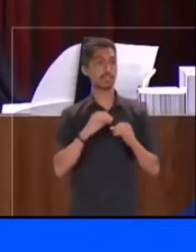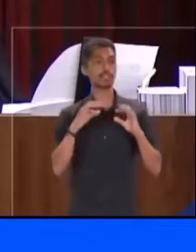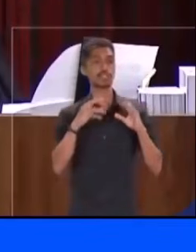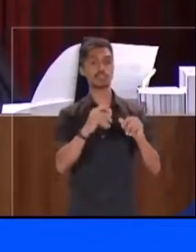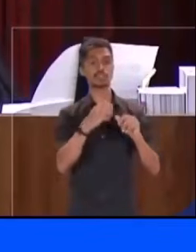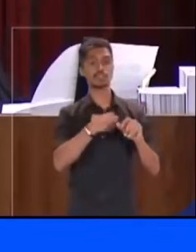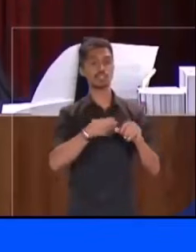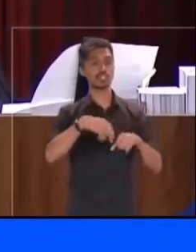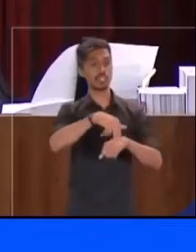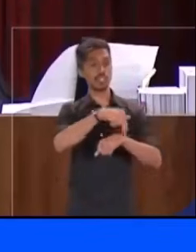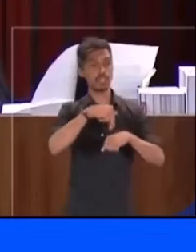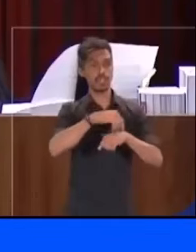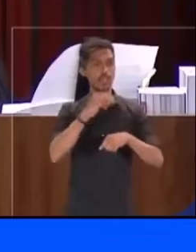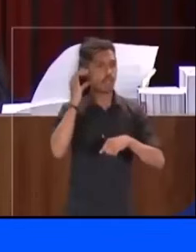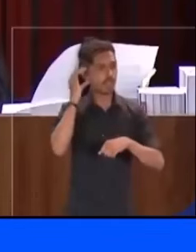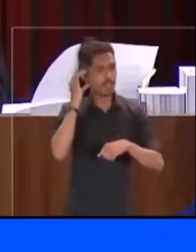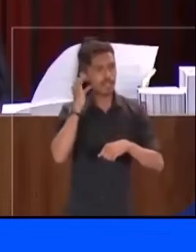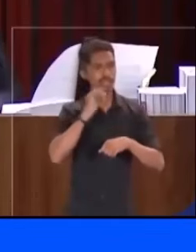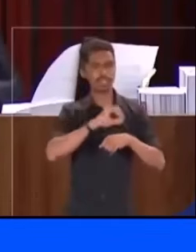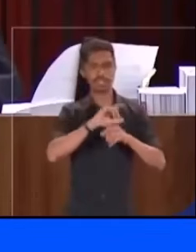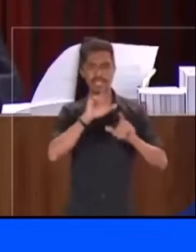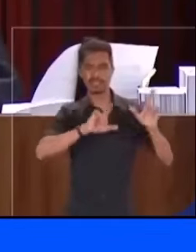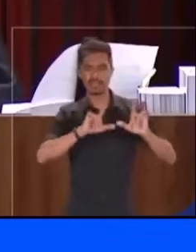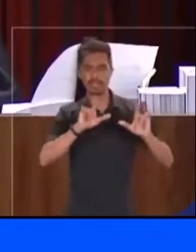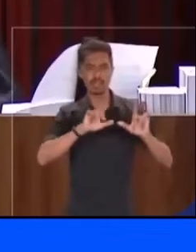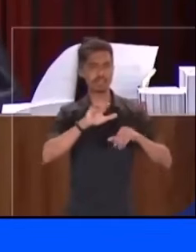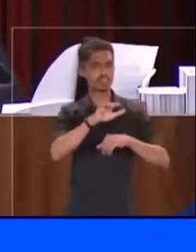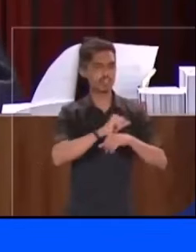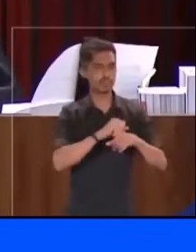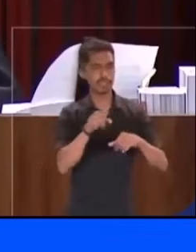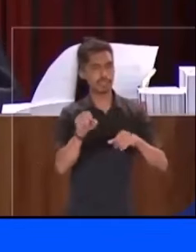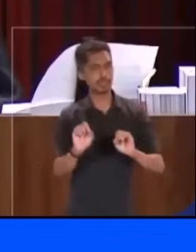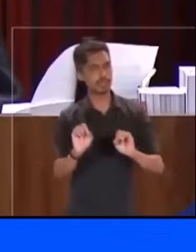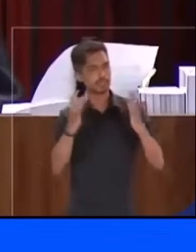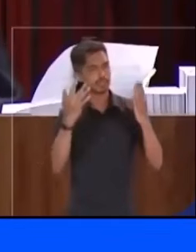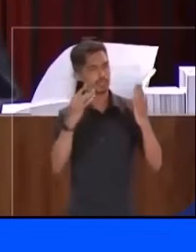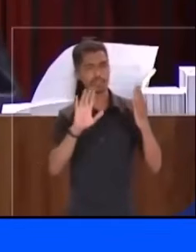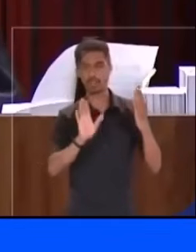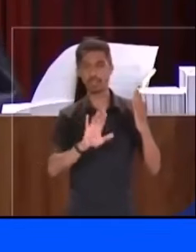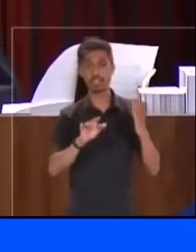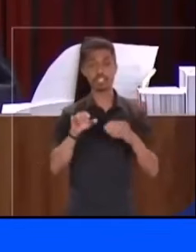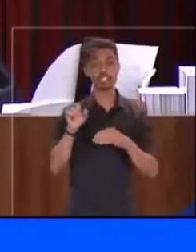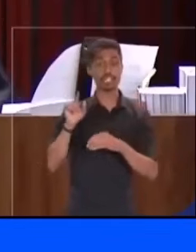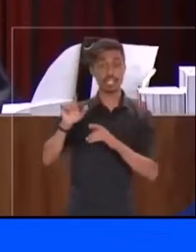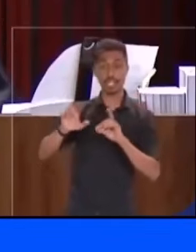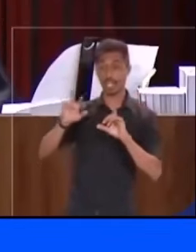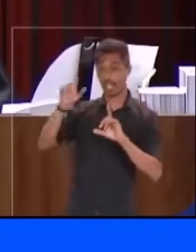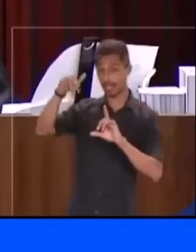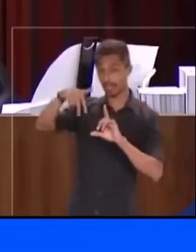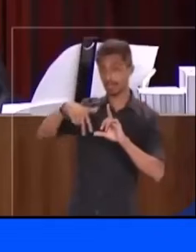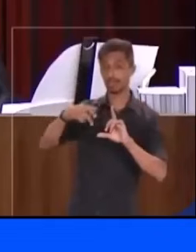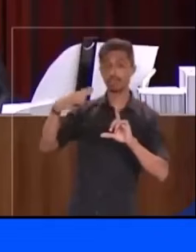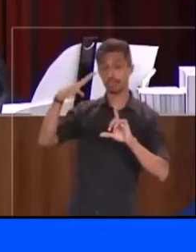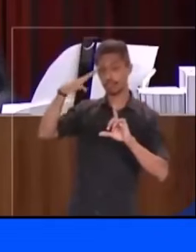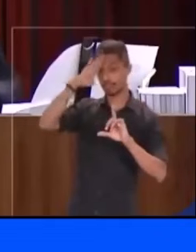cadeia nacional de rádio e televisão. Propaganda do candidato Jair Messias